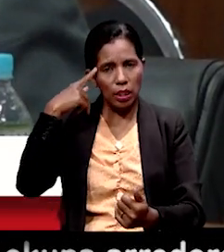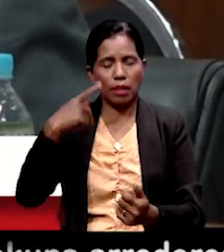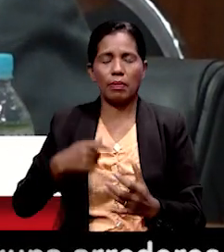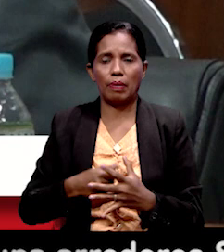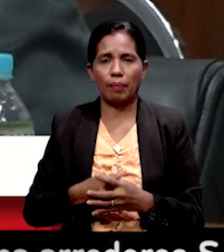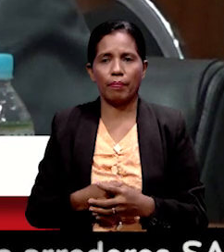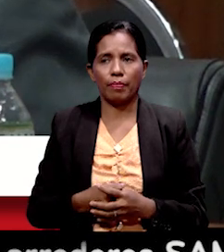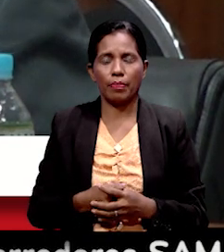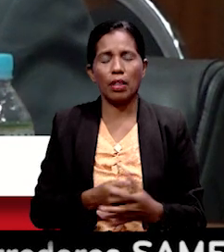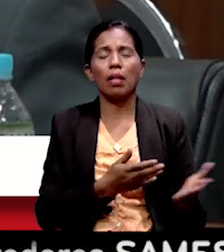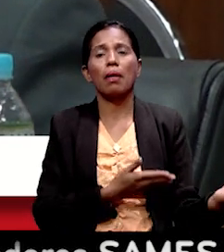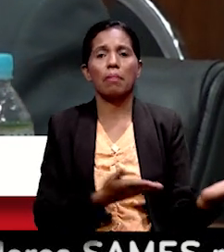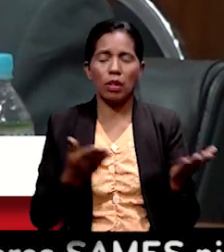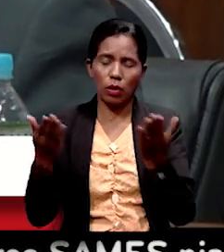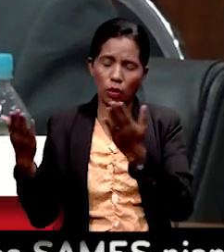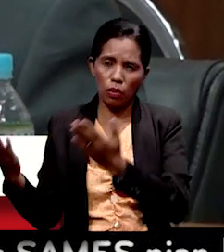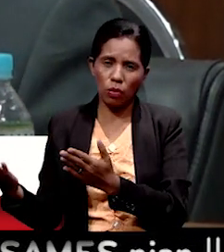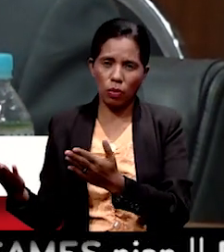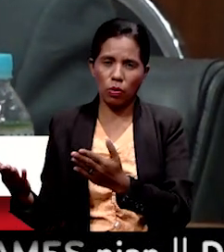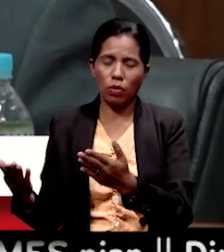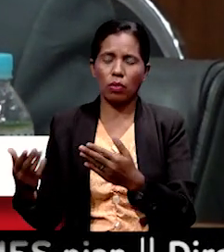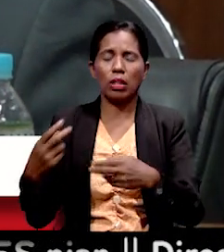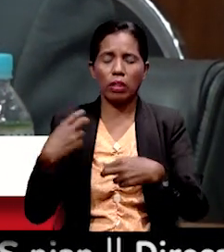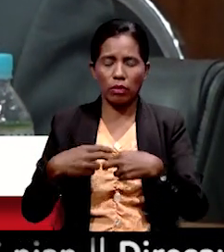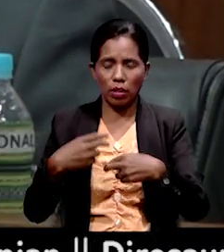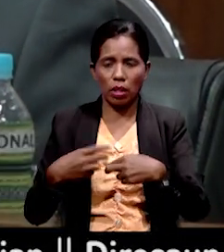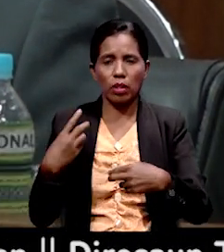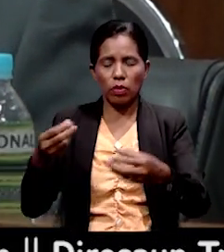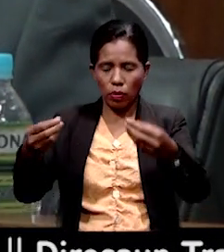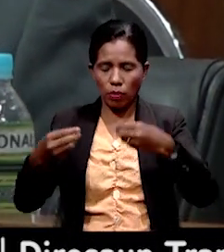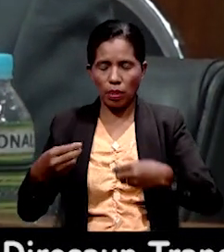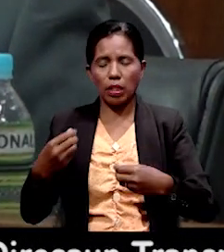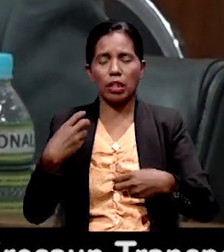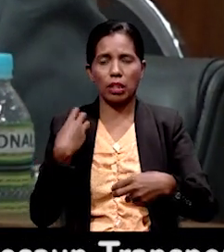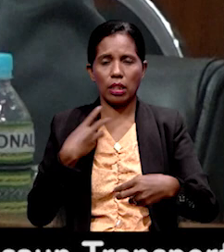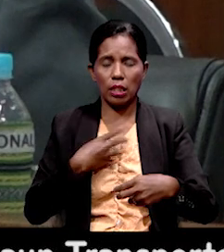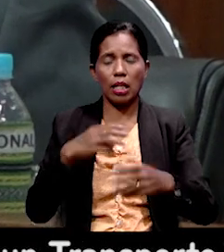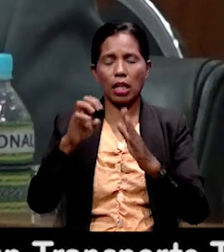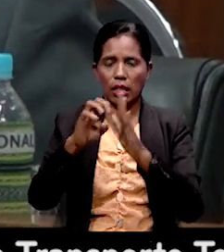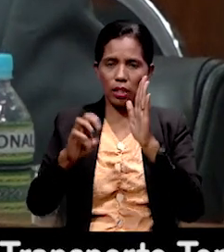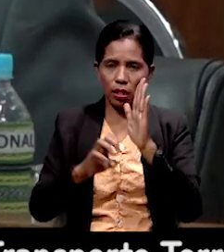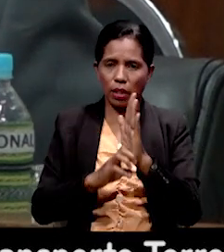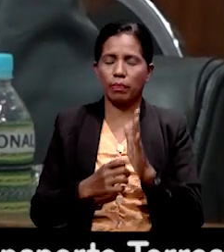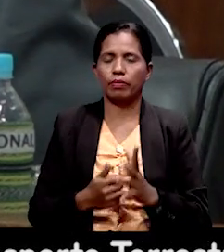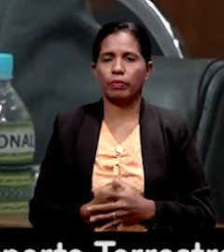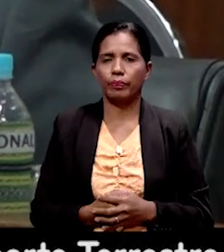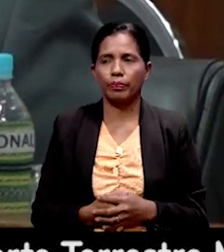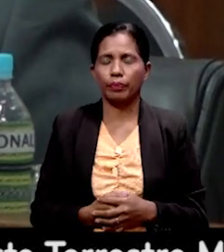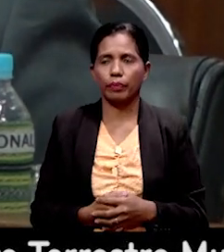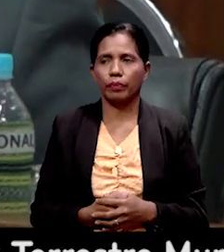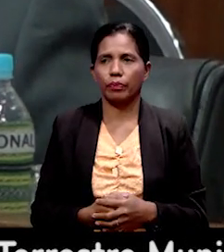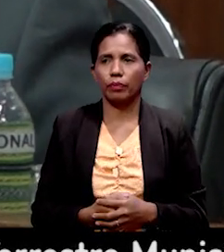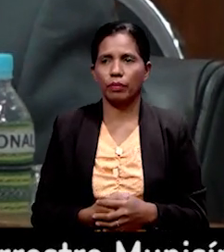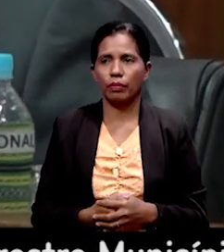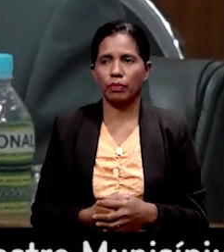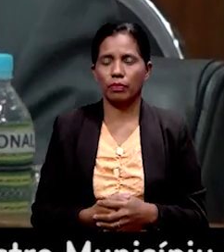i bel lori konsekuensis na be, graves bahe itania estado, soberania estado nia.